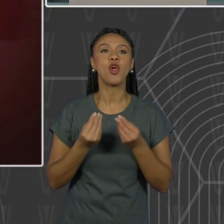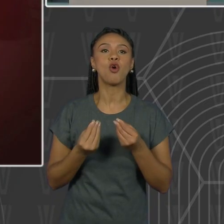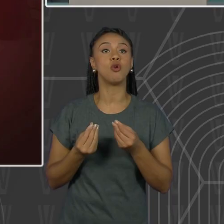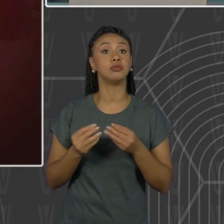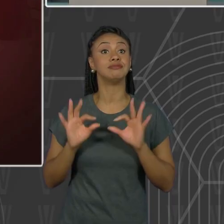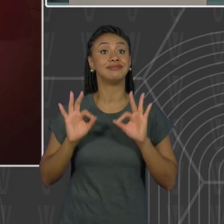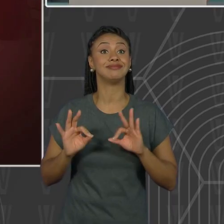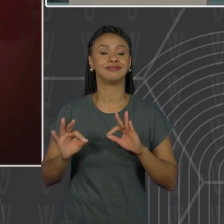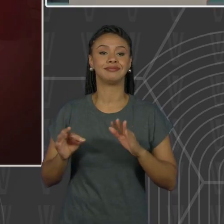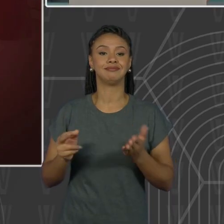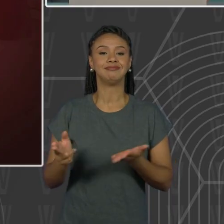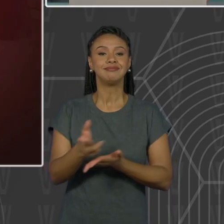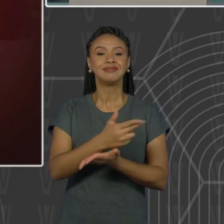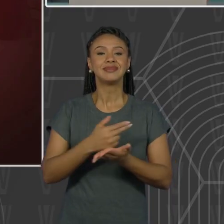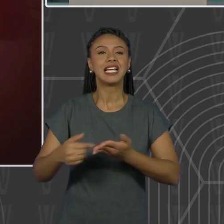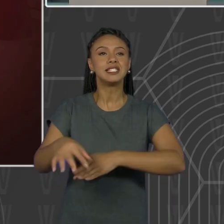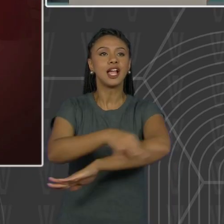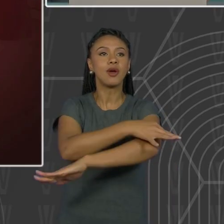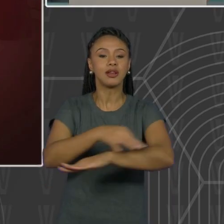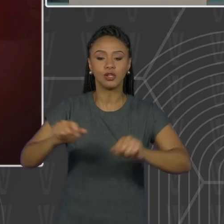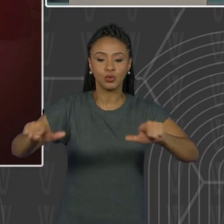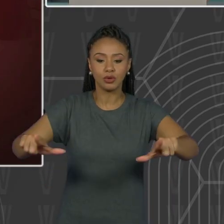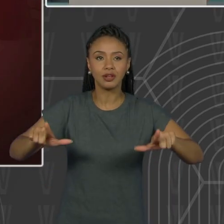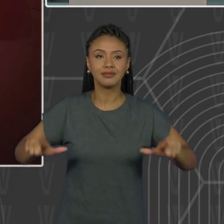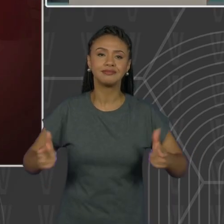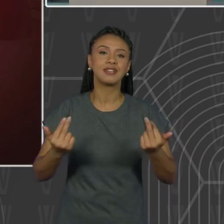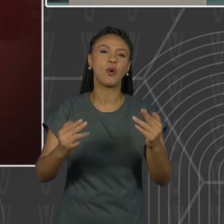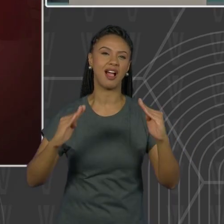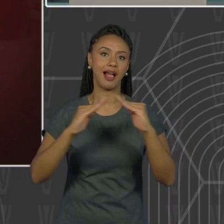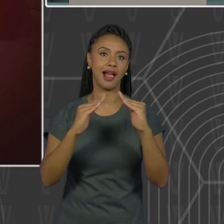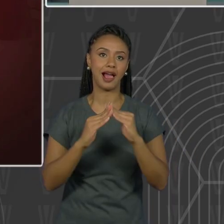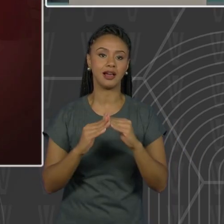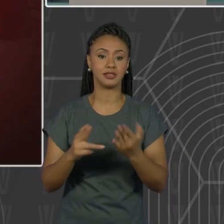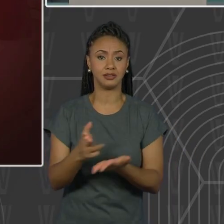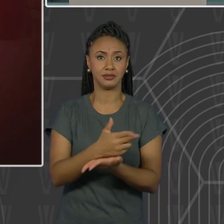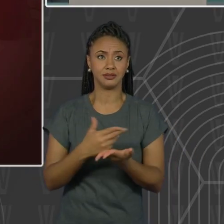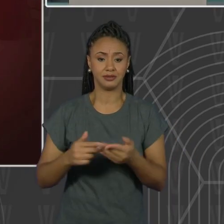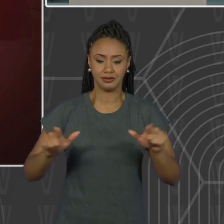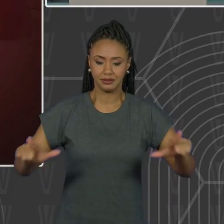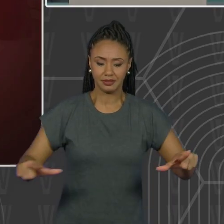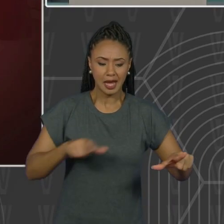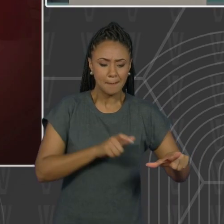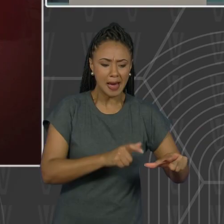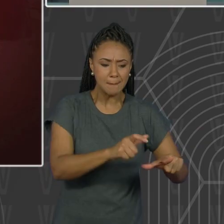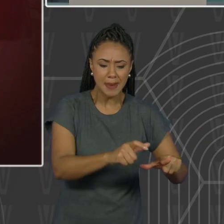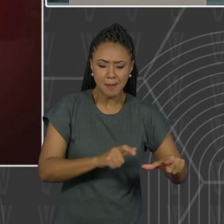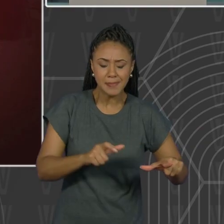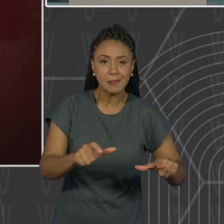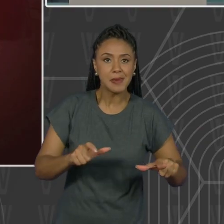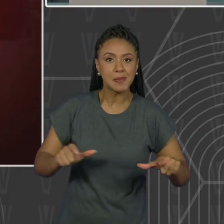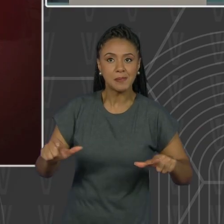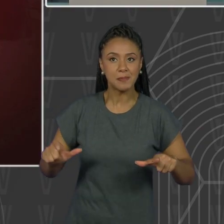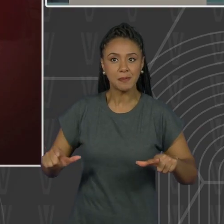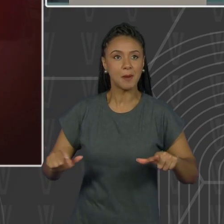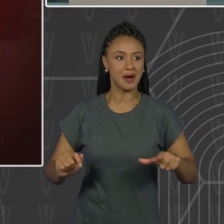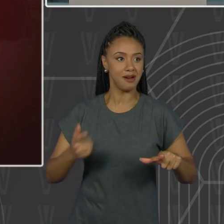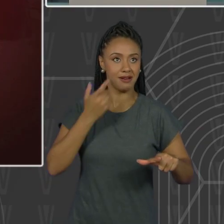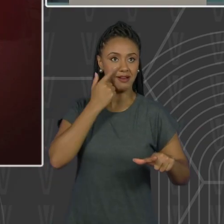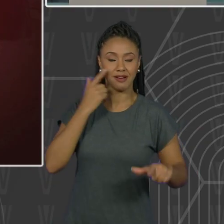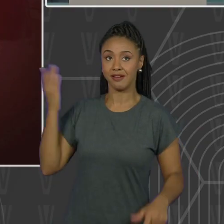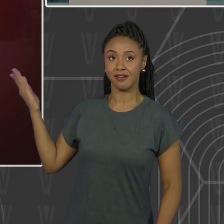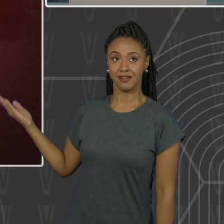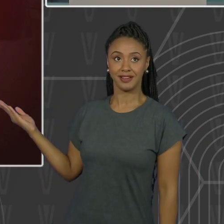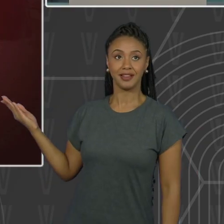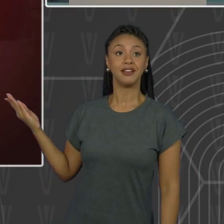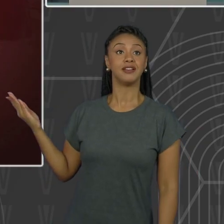de uma casa, por exemplo. Então, a gente consegue ter as noções de o que fica,